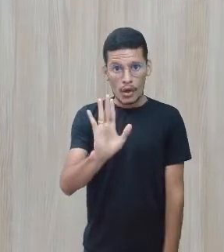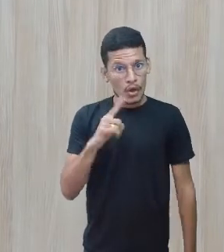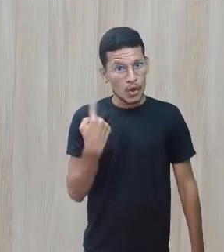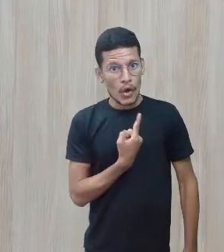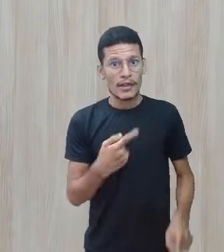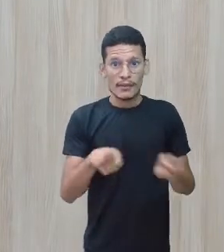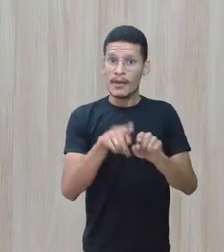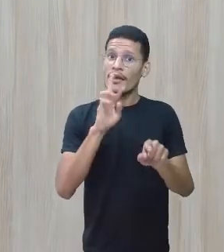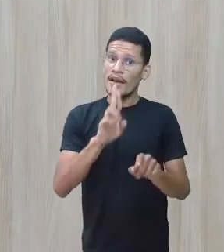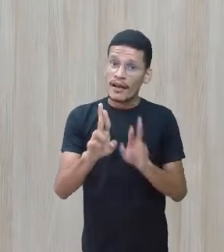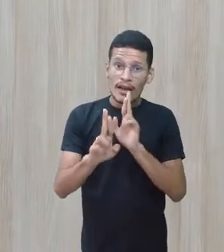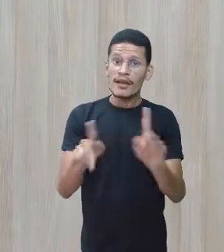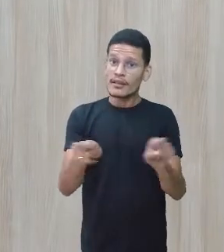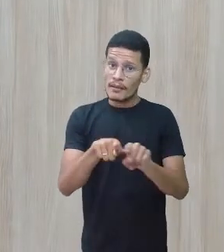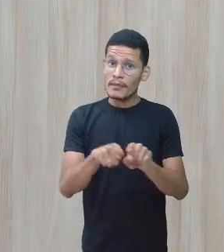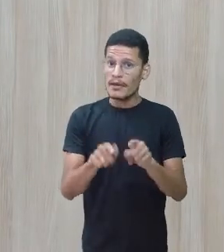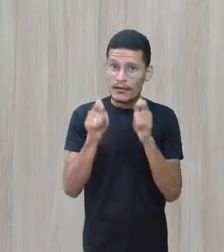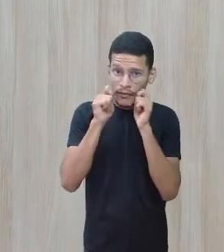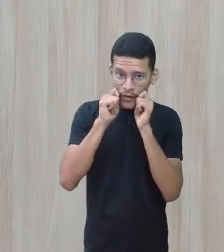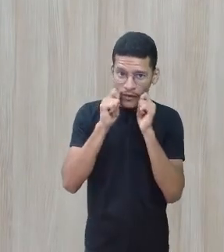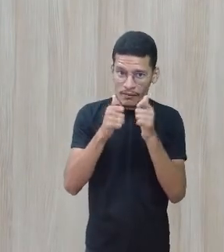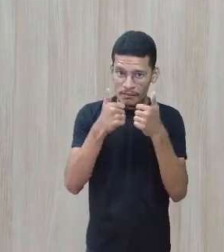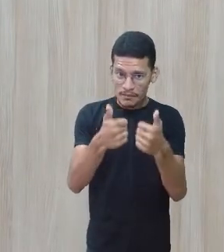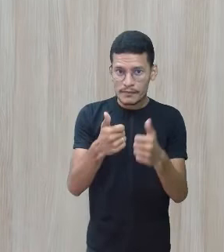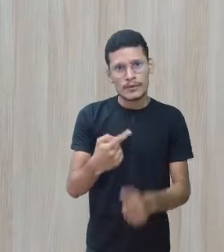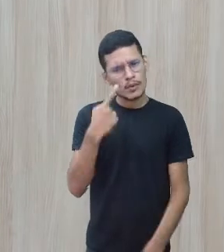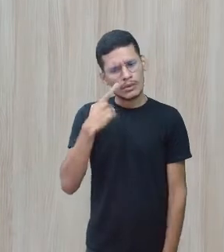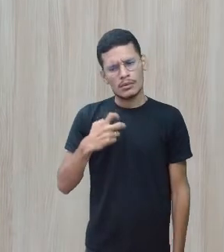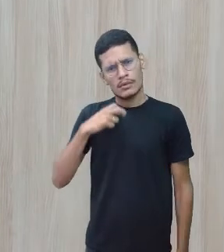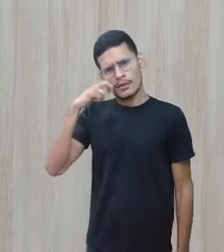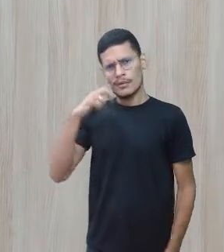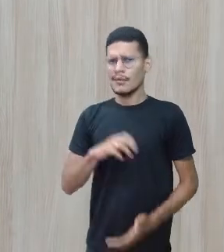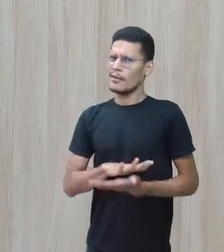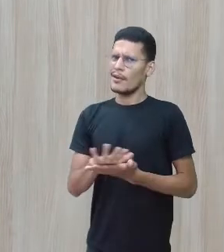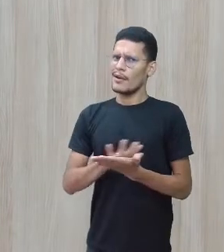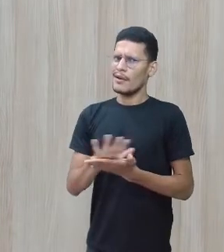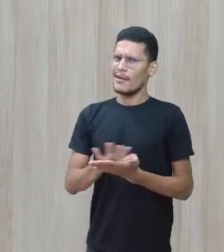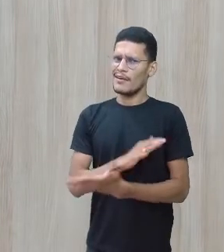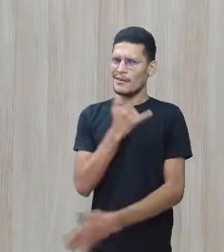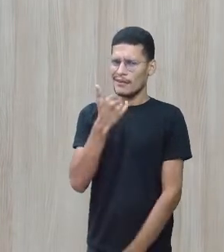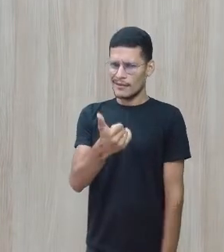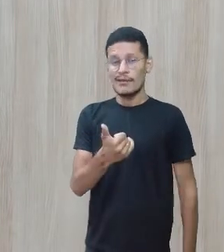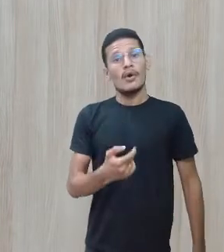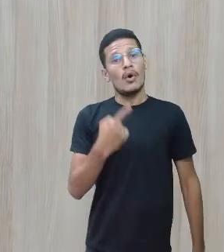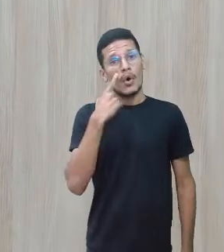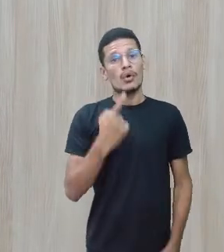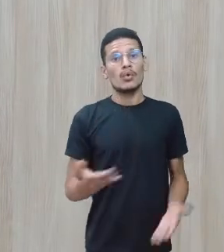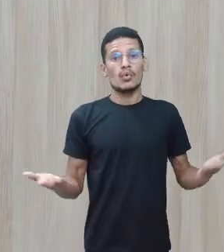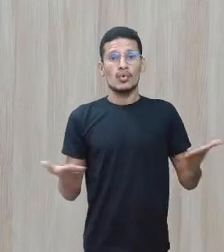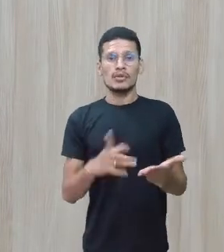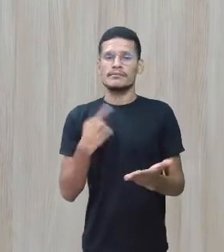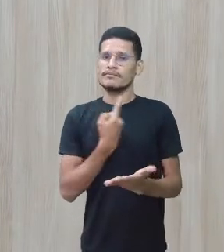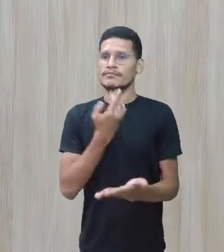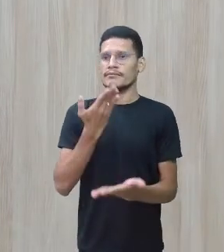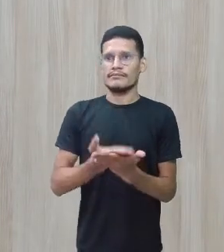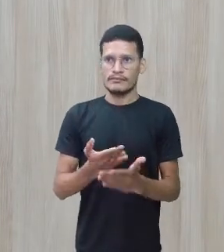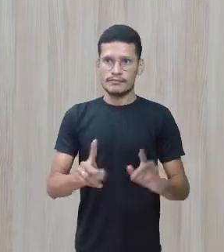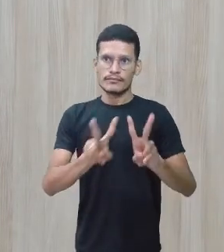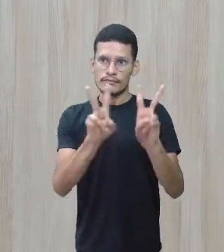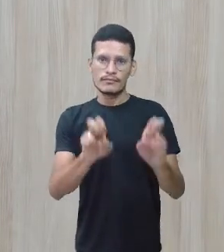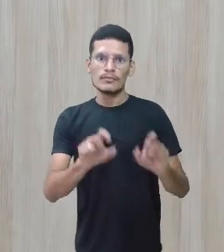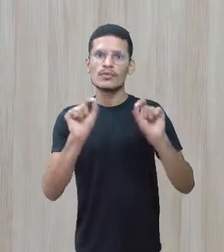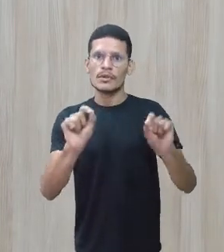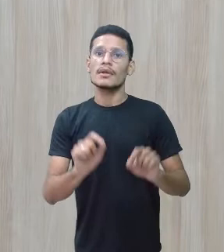fofa. Então, não tenham vergonha, tá certo? Hoje a gente vai trabalhar um pouco, vai falar